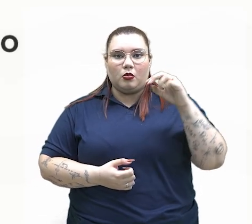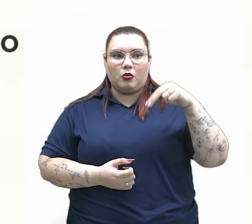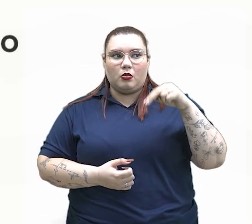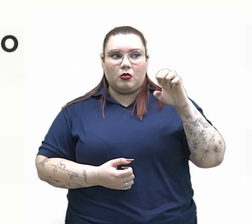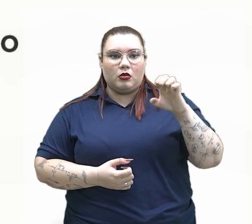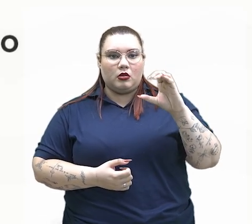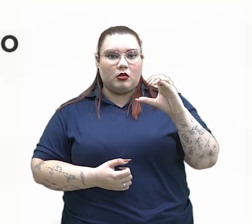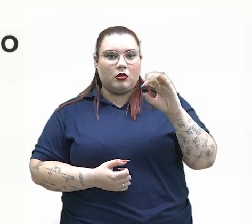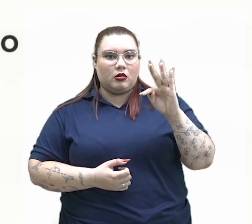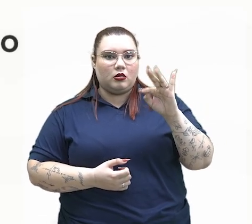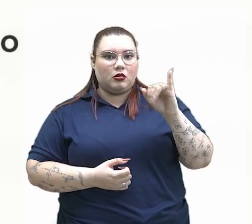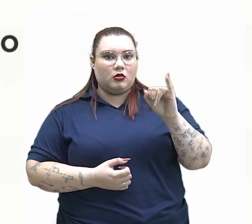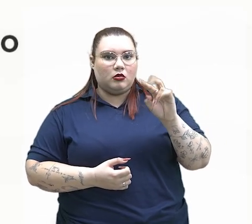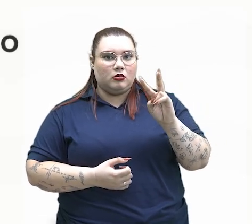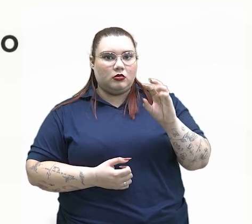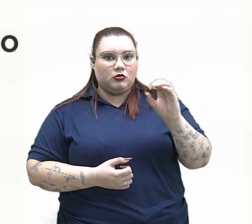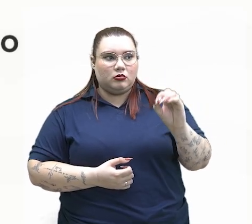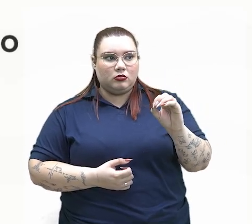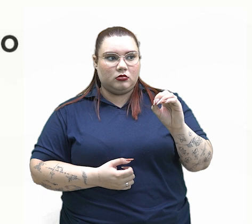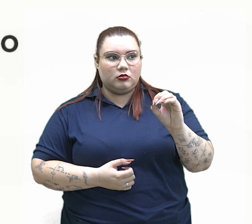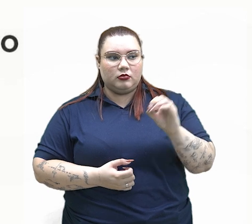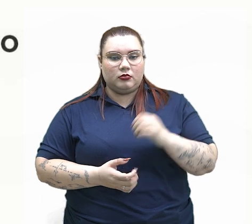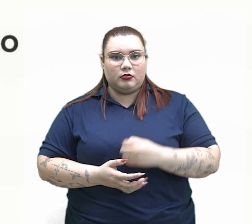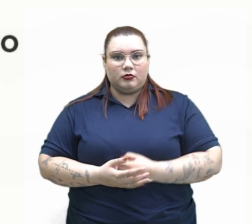conectivo, né? Um